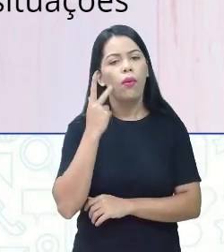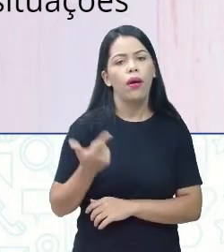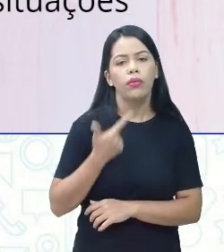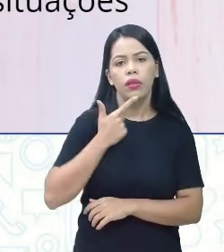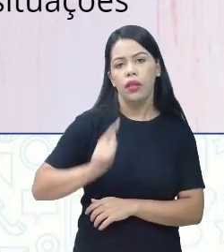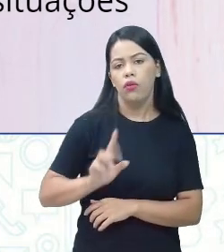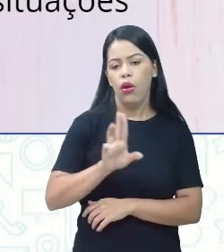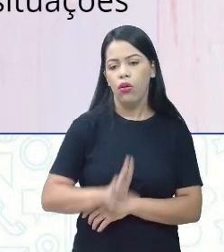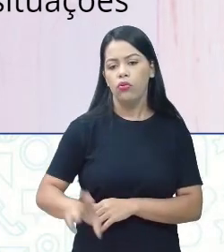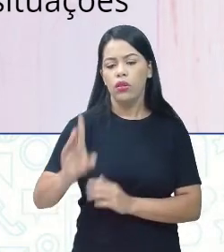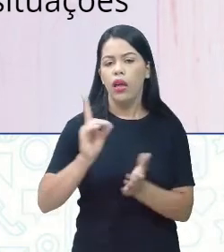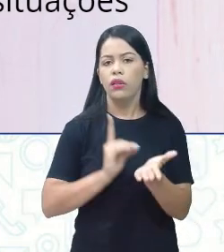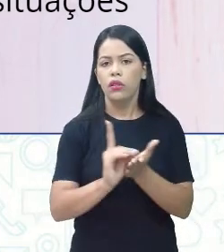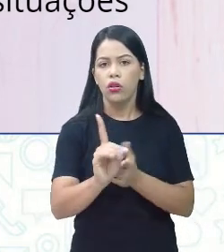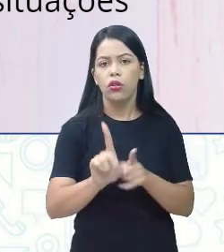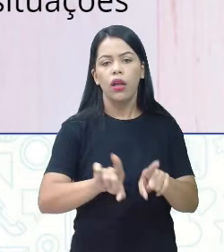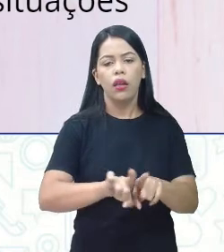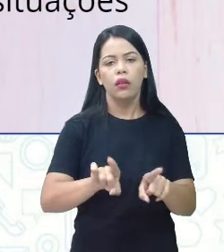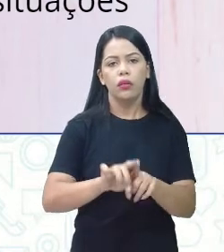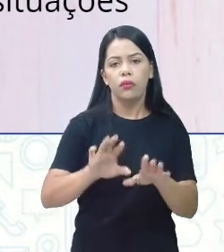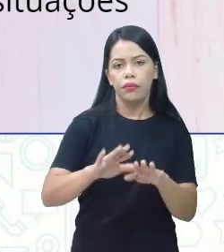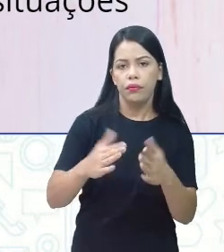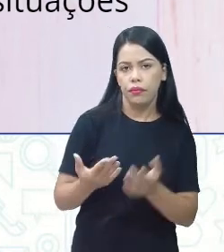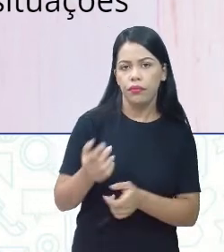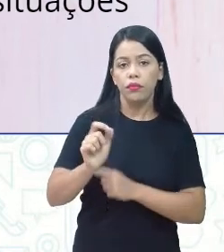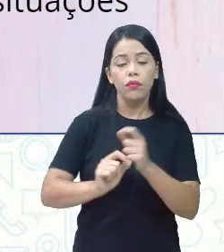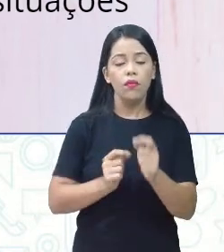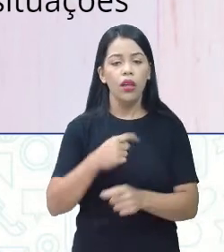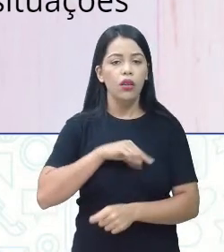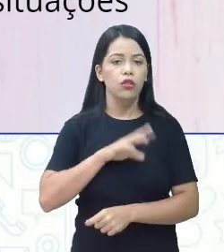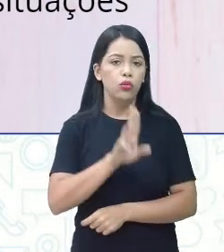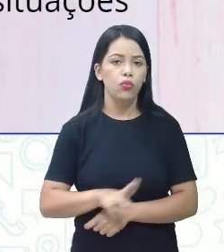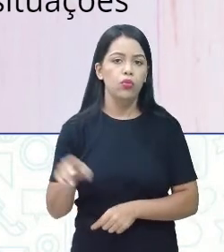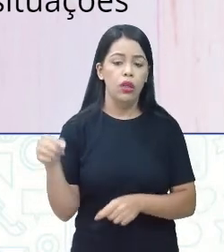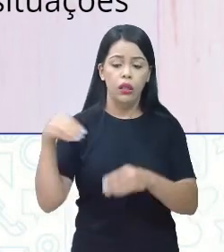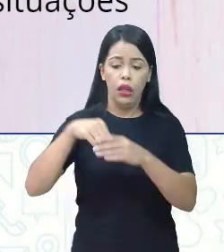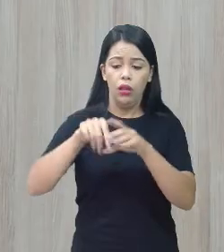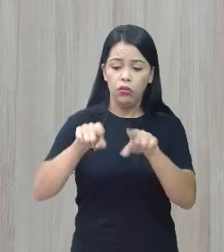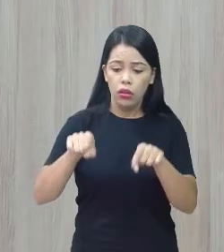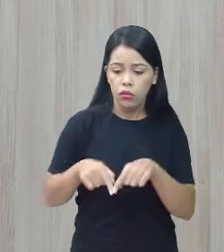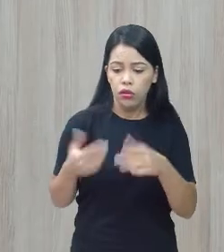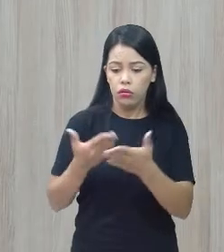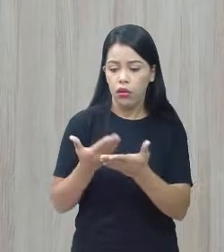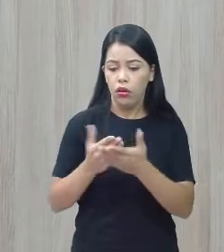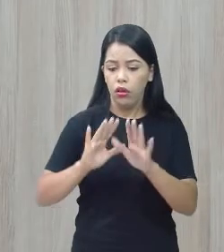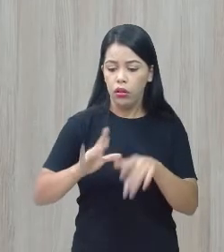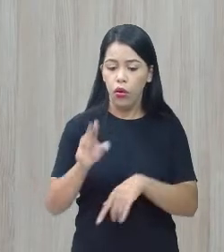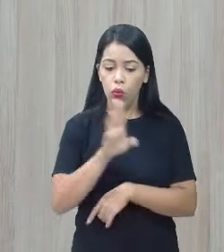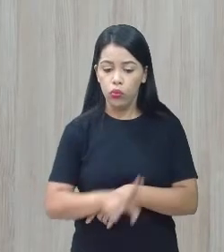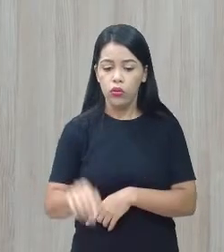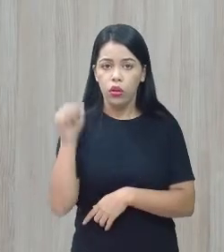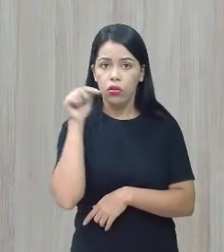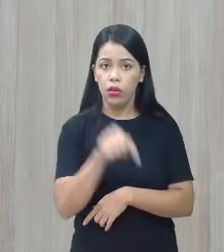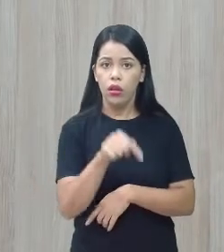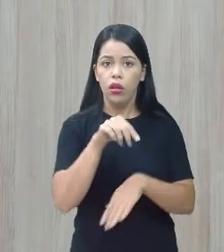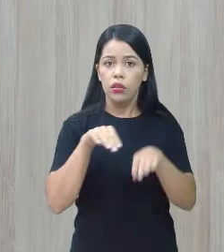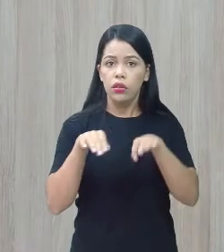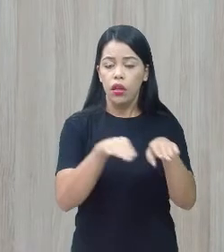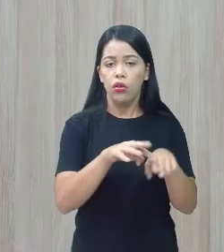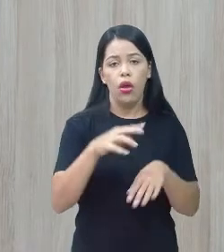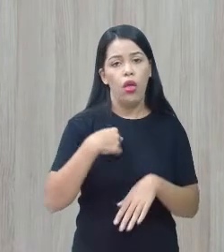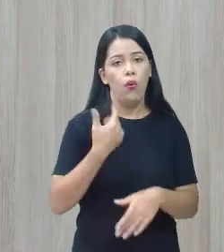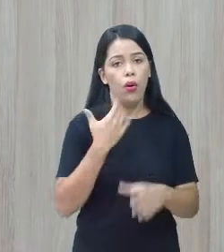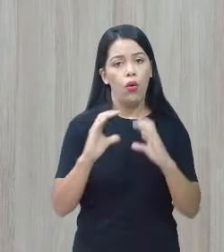dicionários. É essa norma padrão que a gente usa em sala de aula. É através dessa norma padrão que eu me comunico com